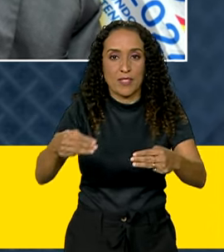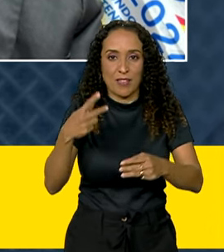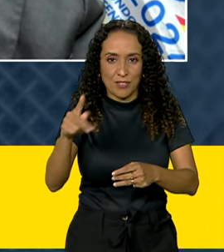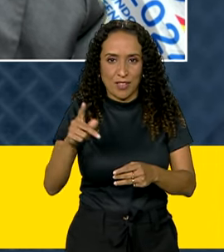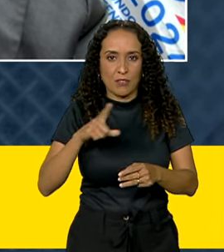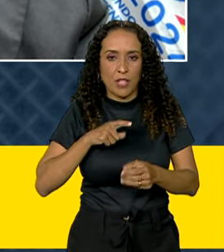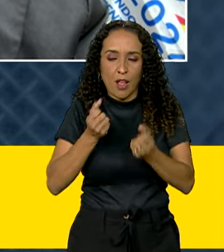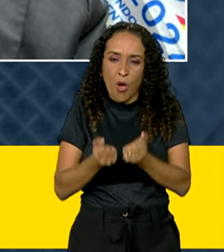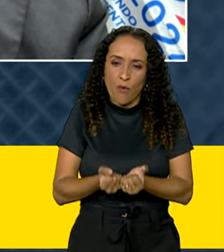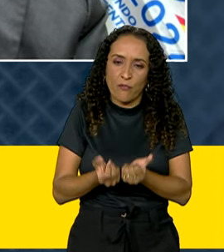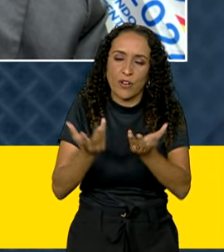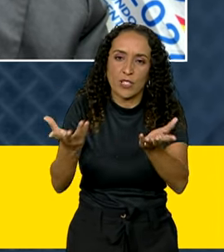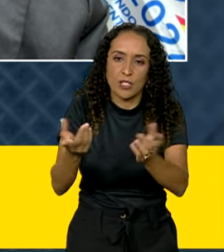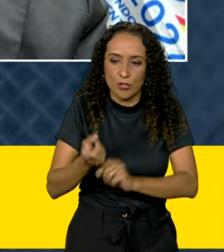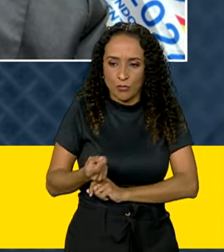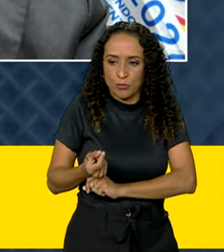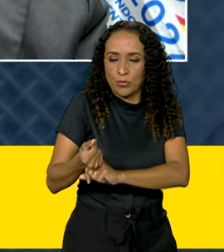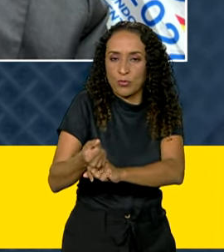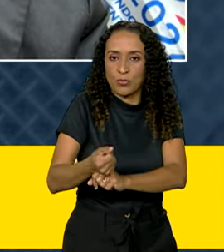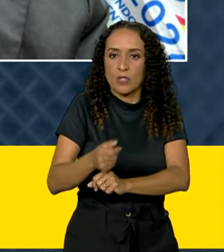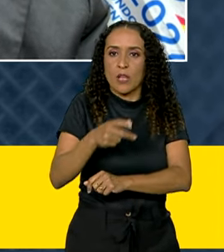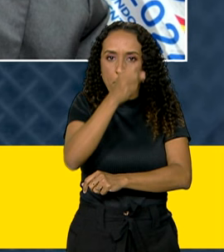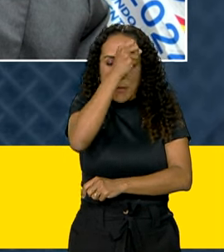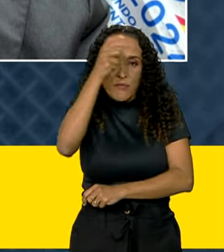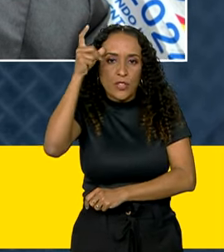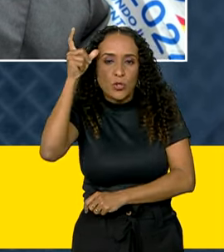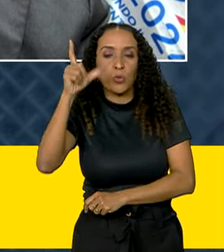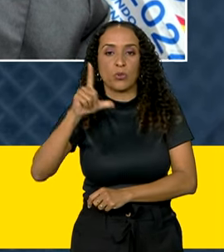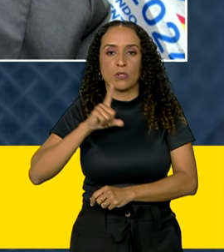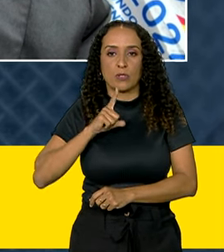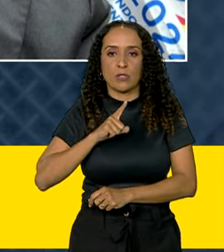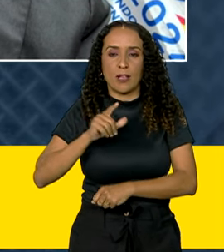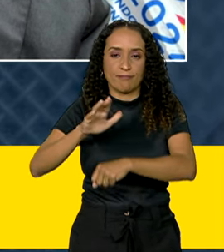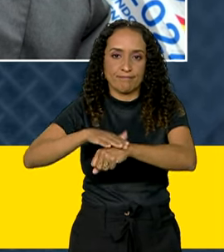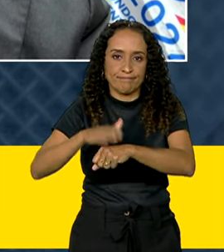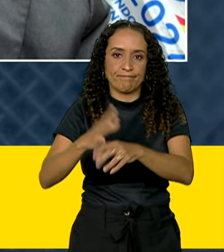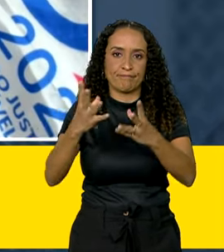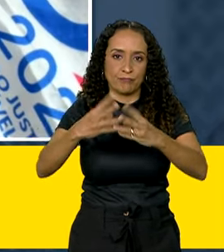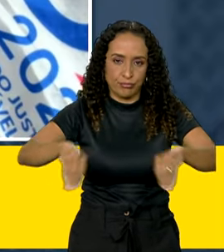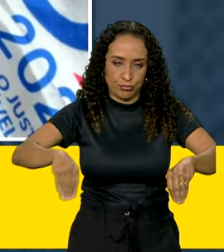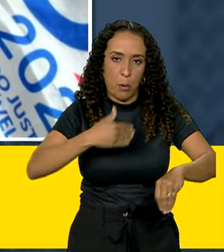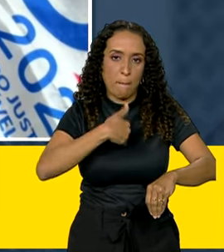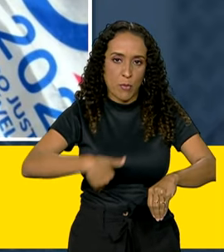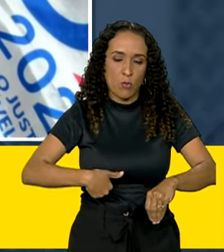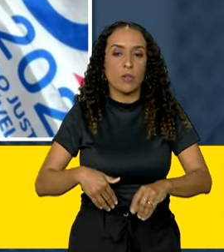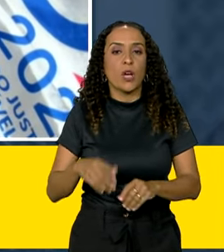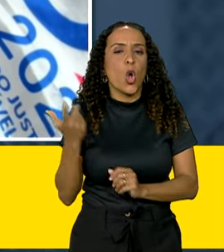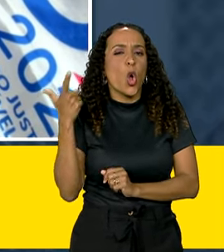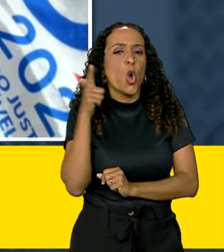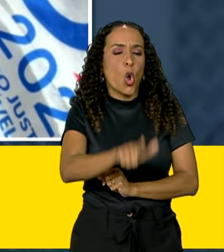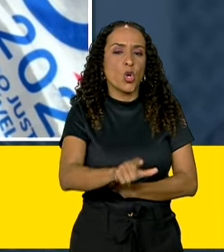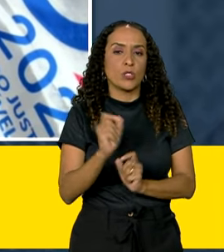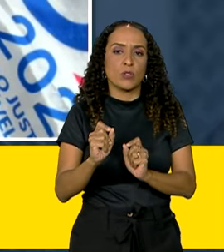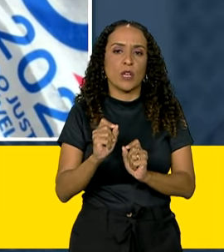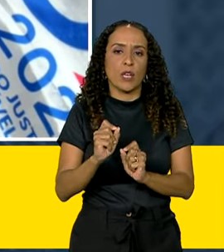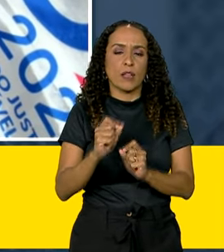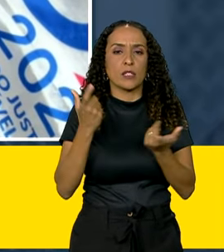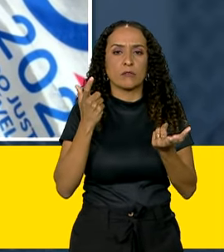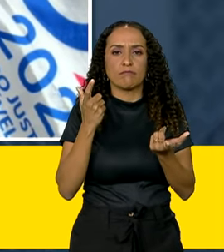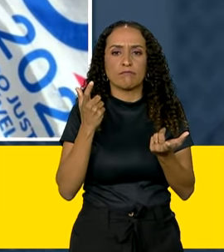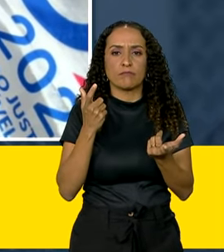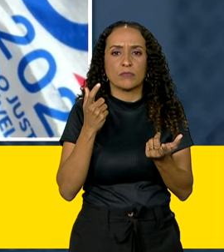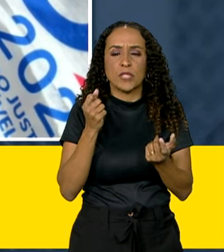O seu ministério tem oferecido recursos para as prefeituras que estão em estado de calamidade conseguirem adquirir todo tipo